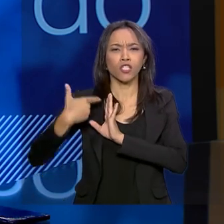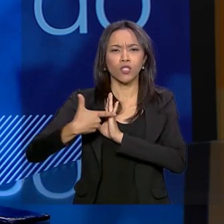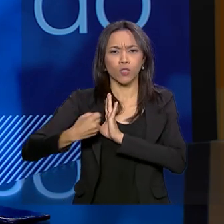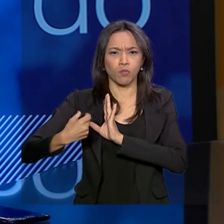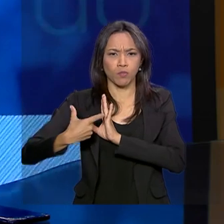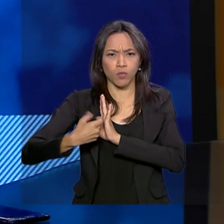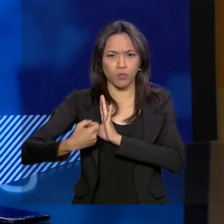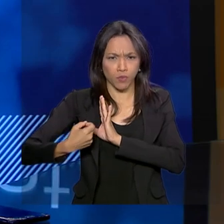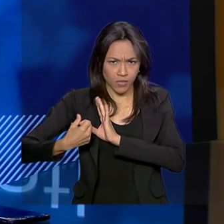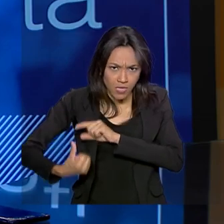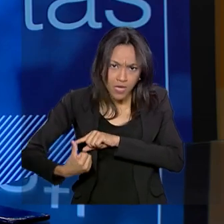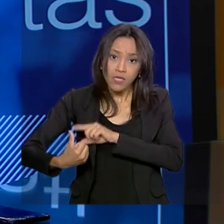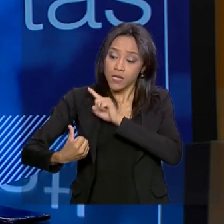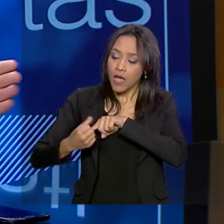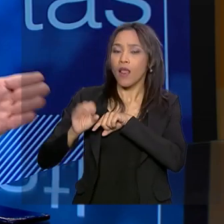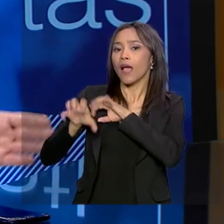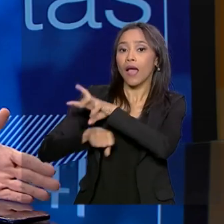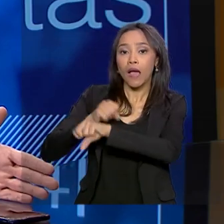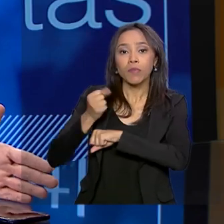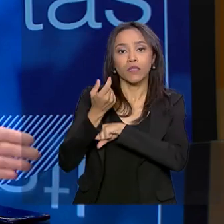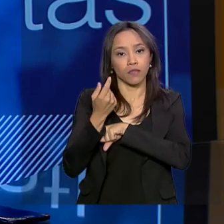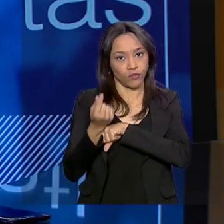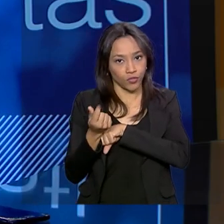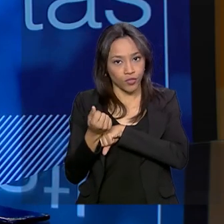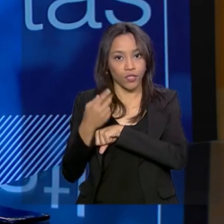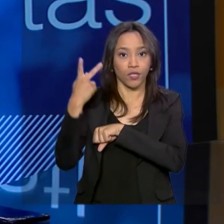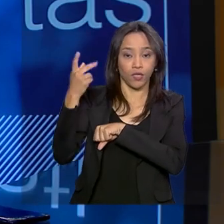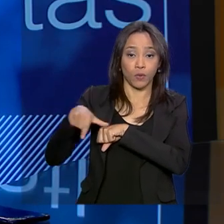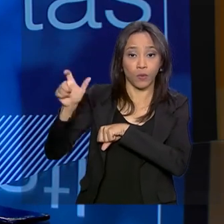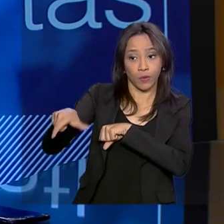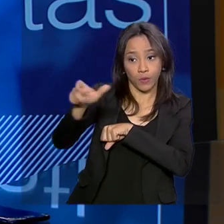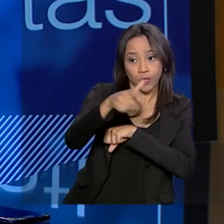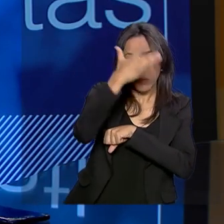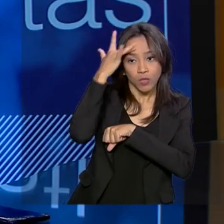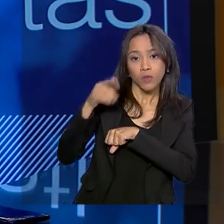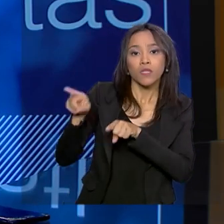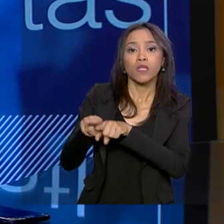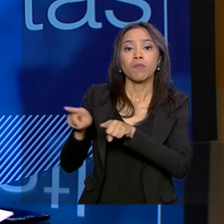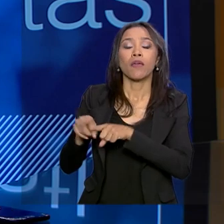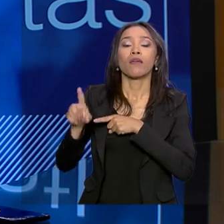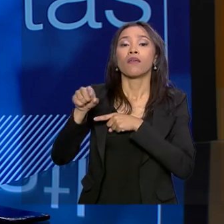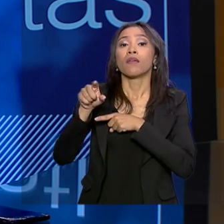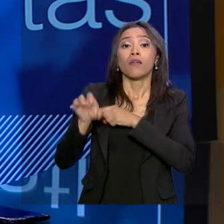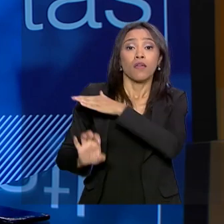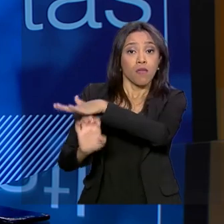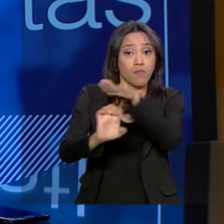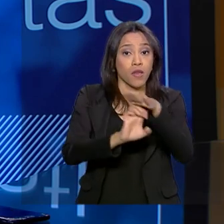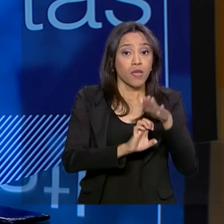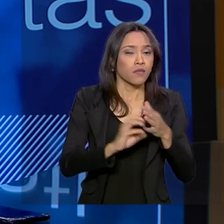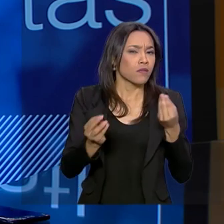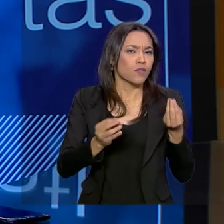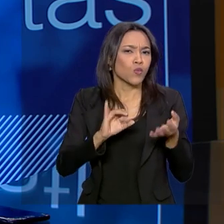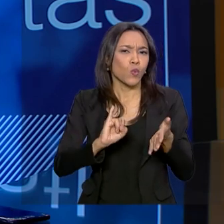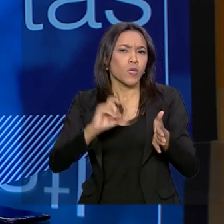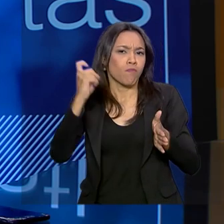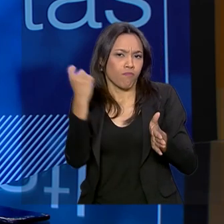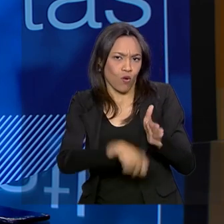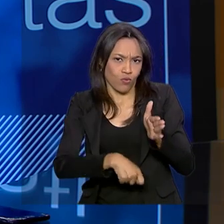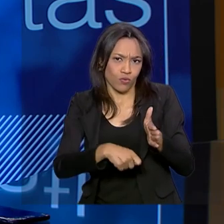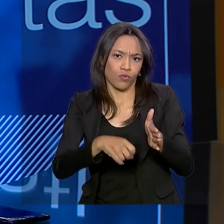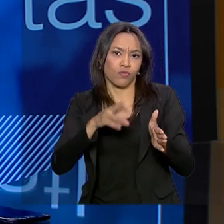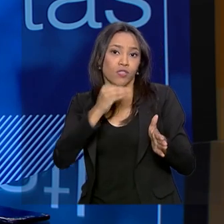também angaria recursos tanto de pessoas físicas quanto empresas a partir de abatimentos no imposto de renda. Essa